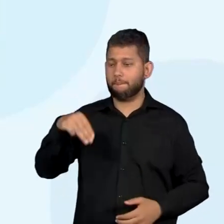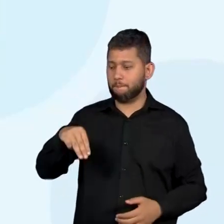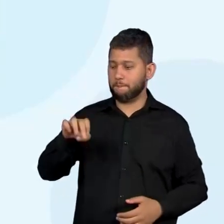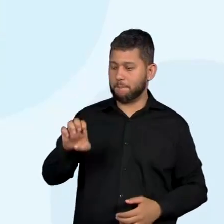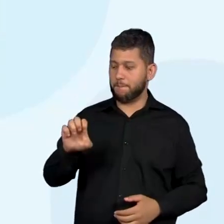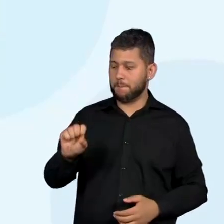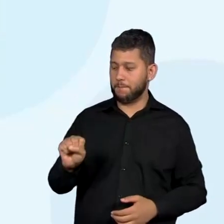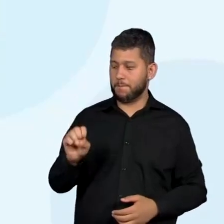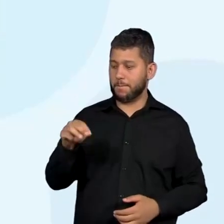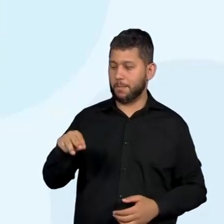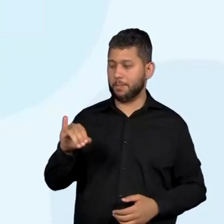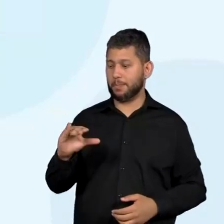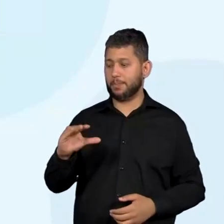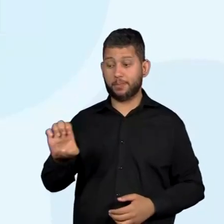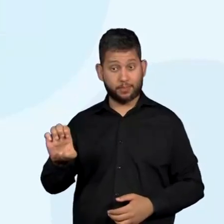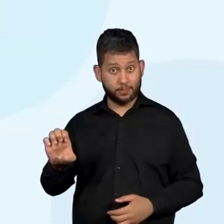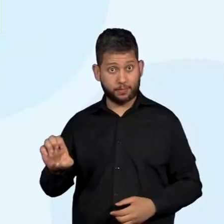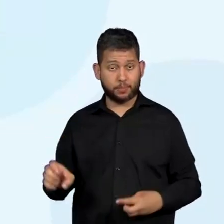e